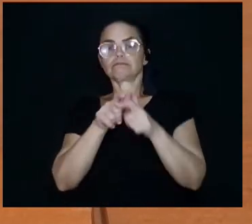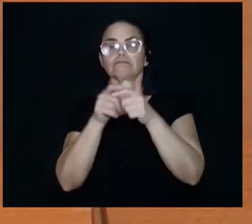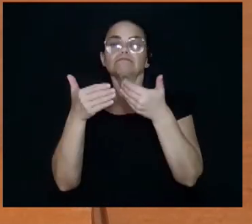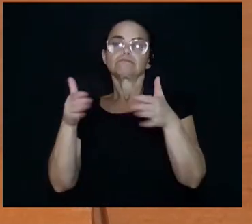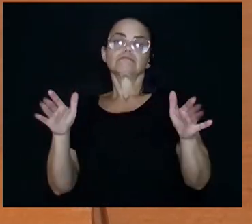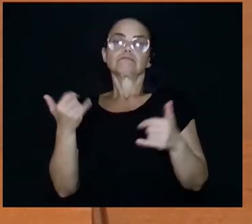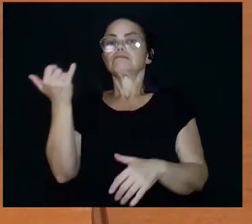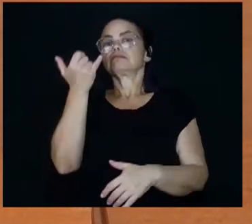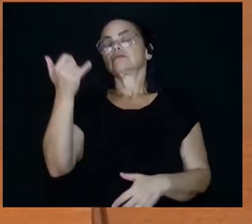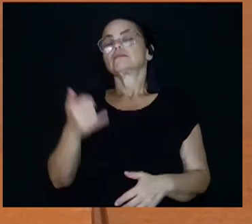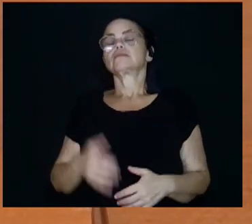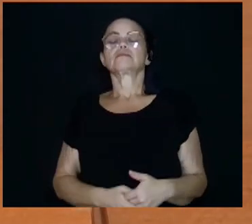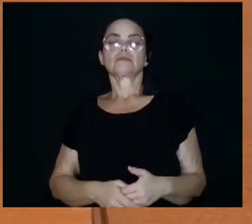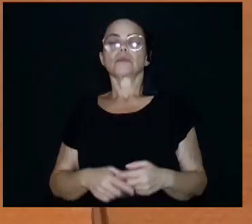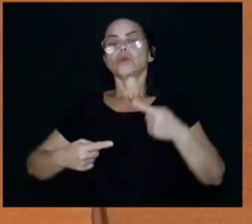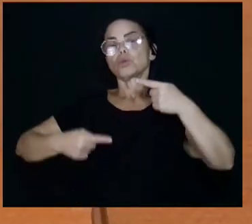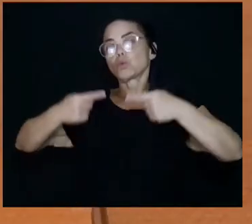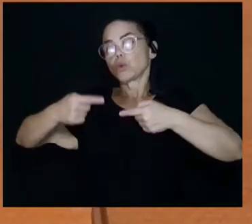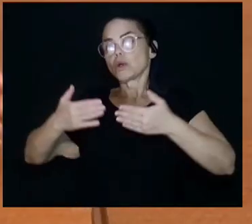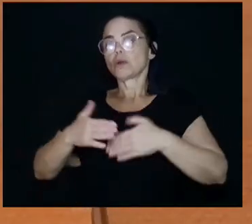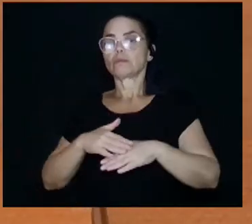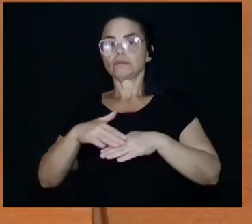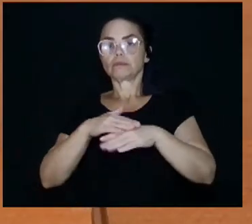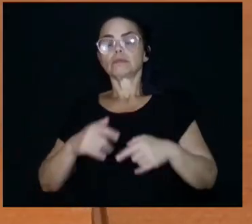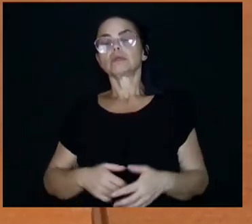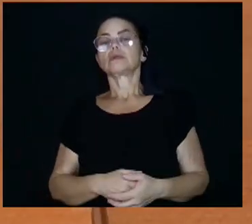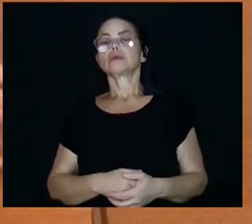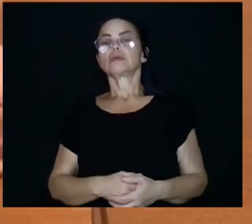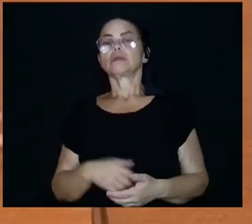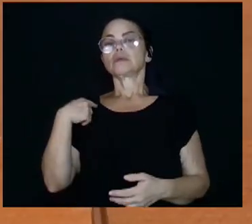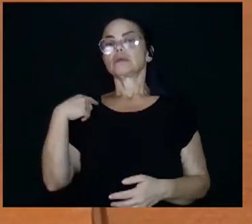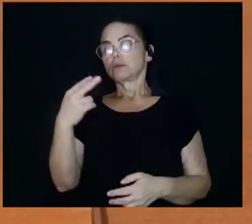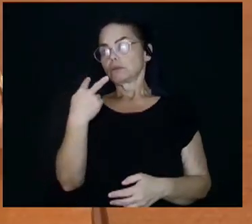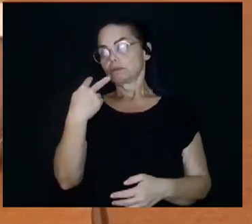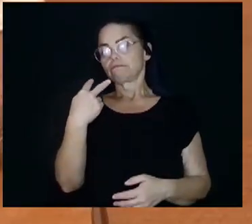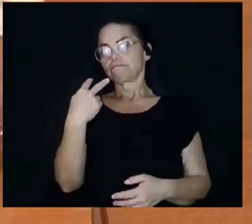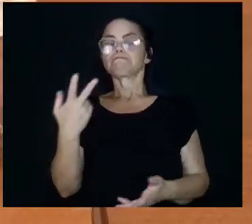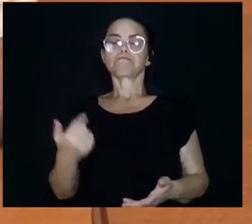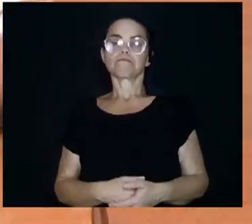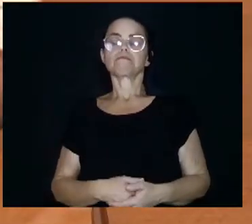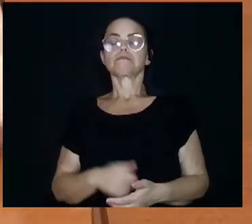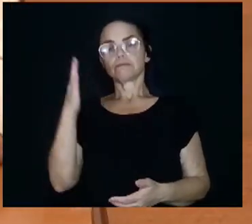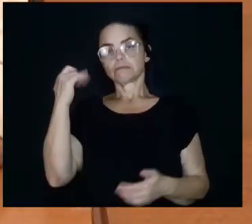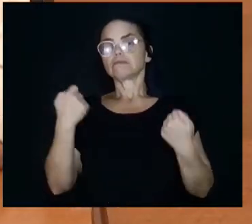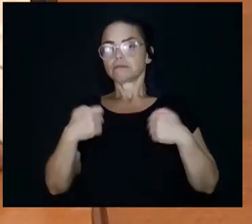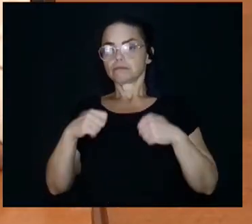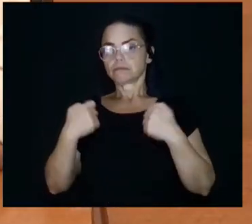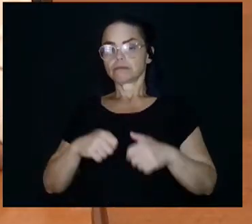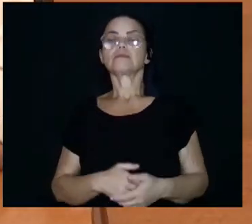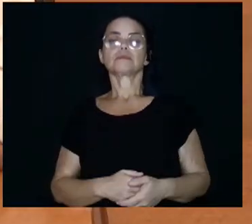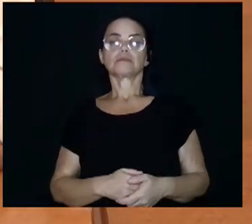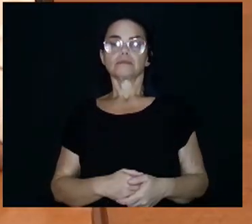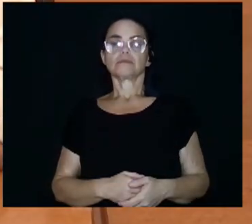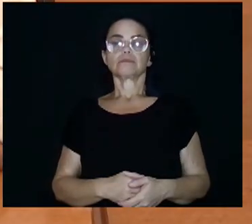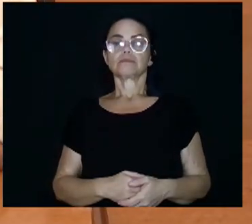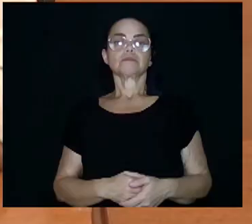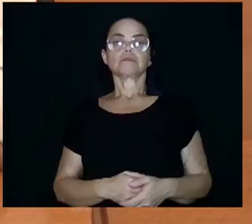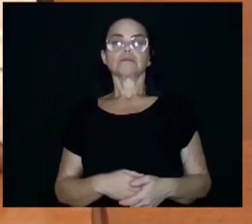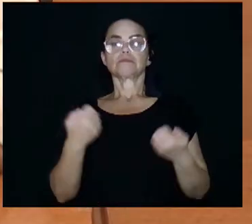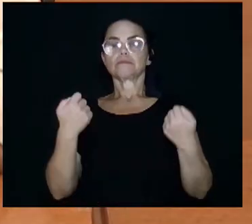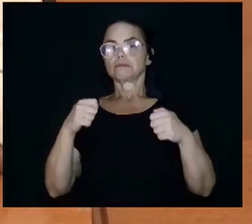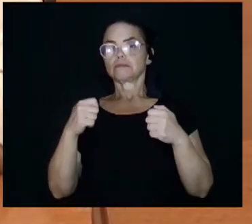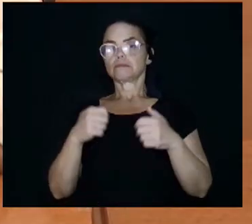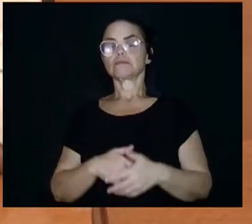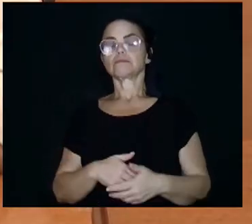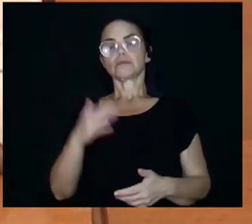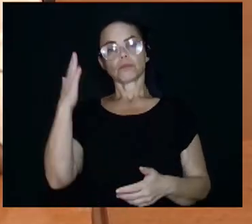para as pessoas que irão nos assistir e que não necessariamente saibam.